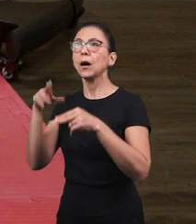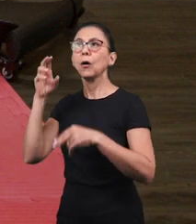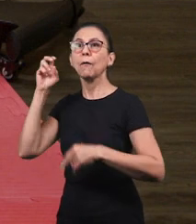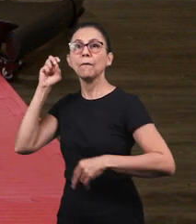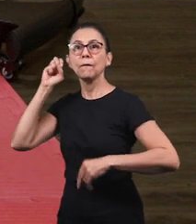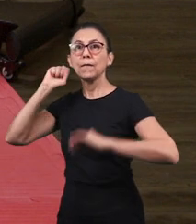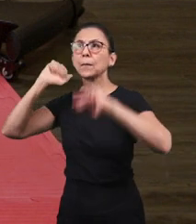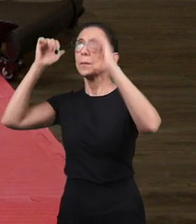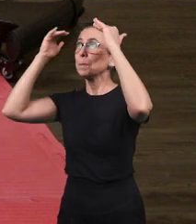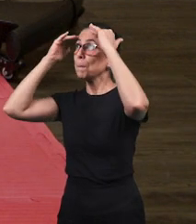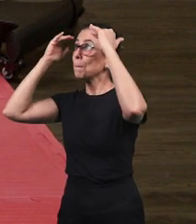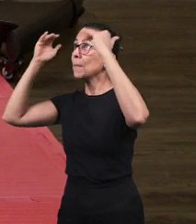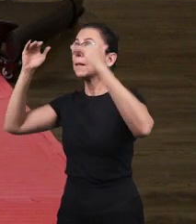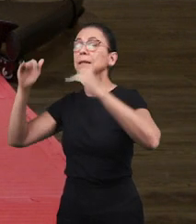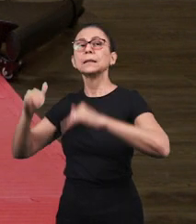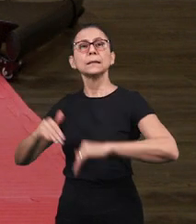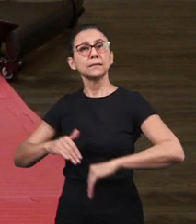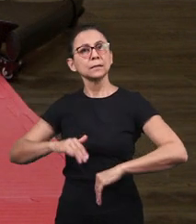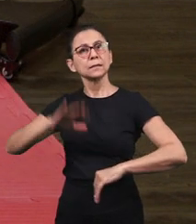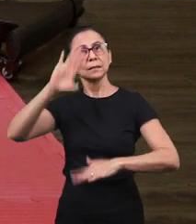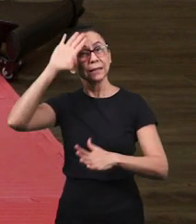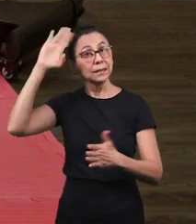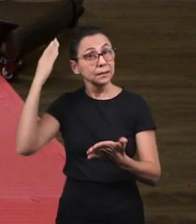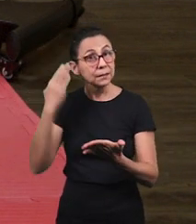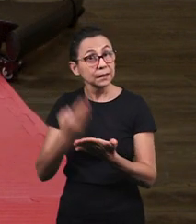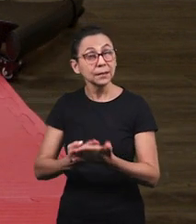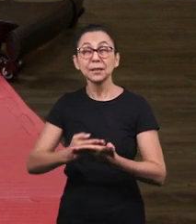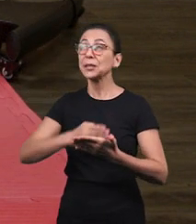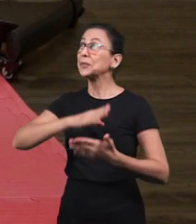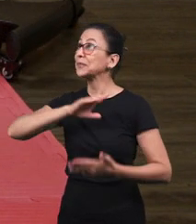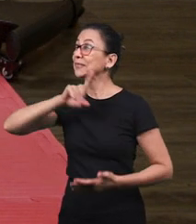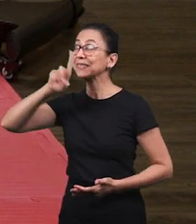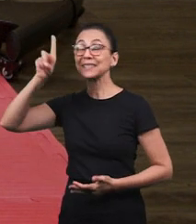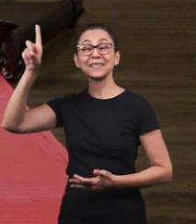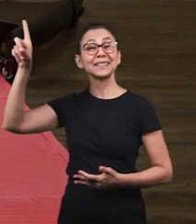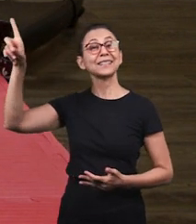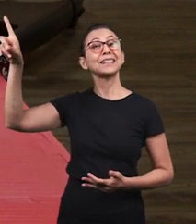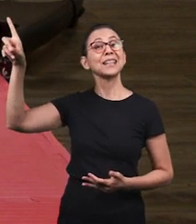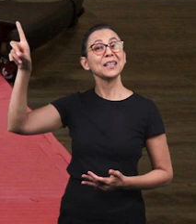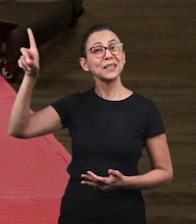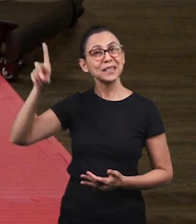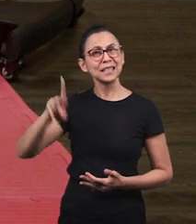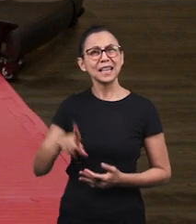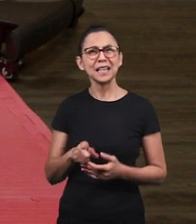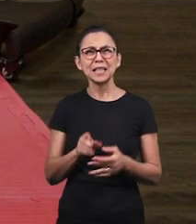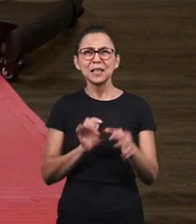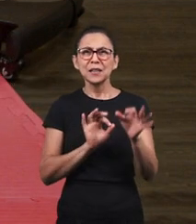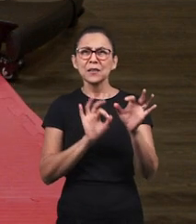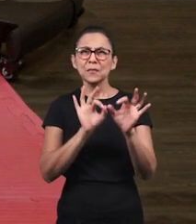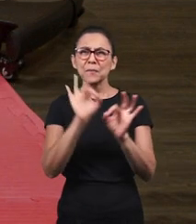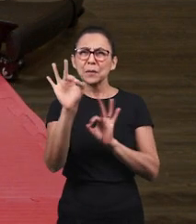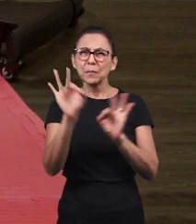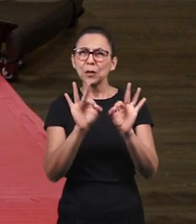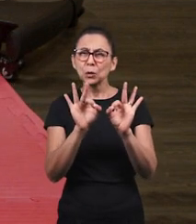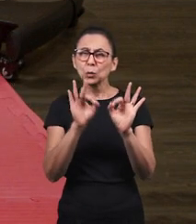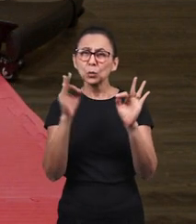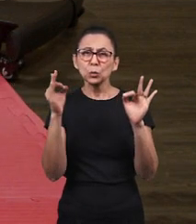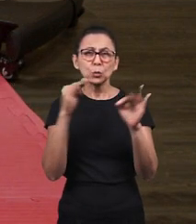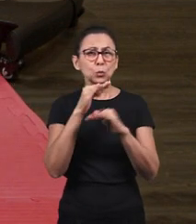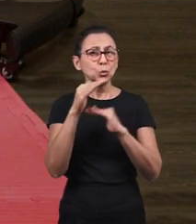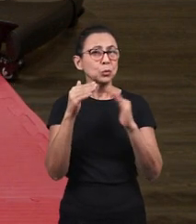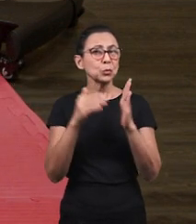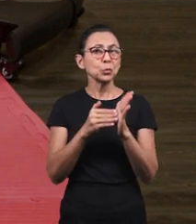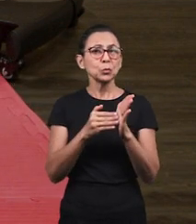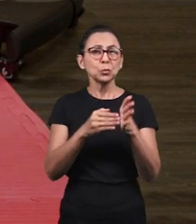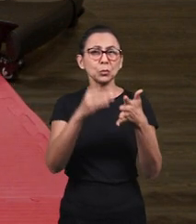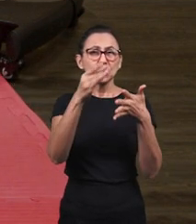Noé obedeceu. Ele creu na palavra do Senhor e ele foi fazer tudo como Deus mandou.